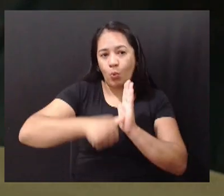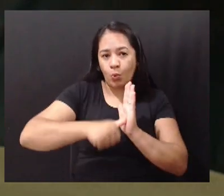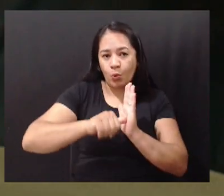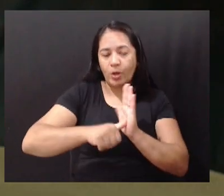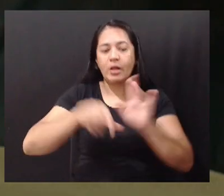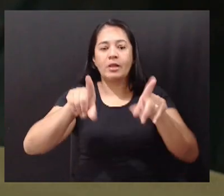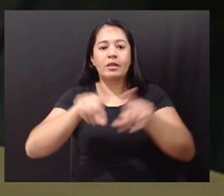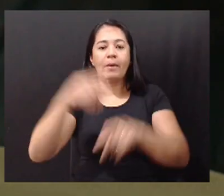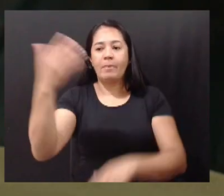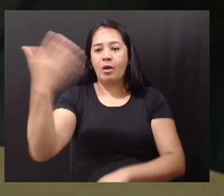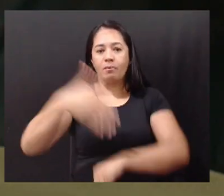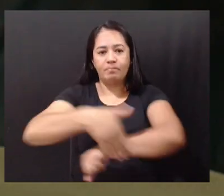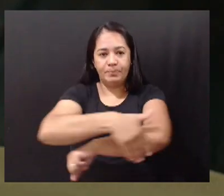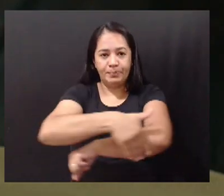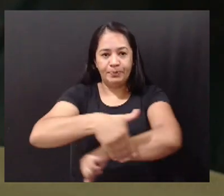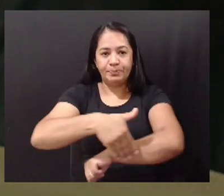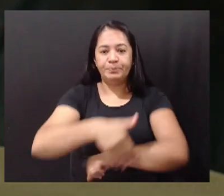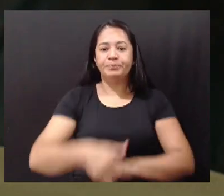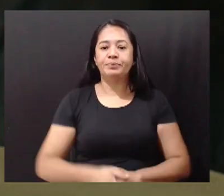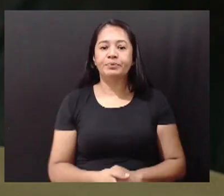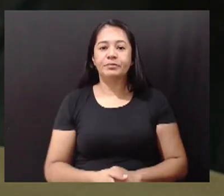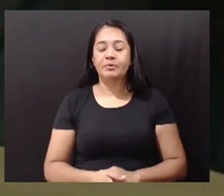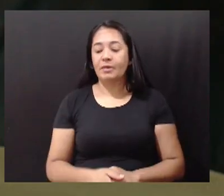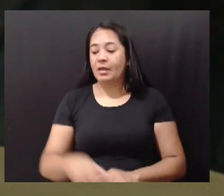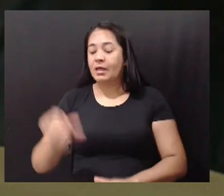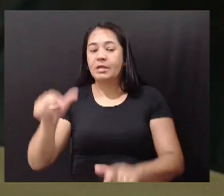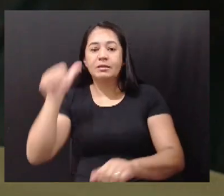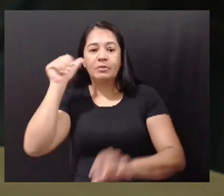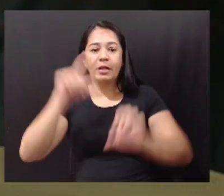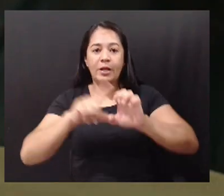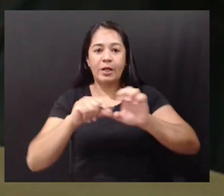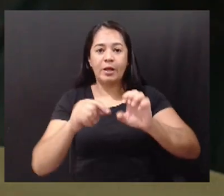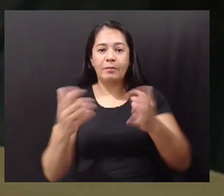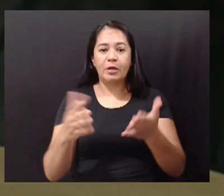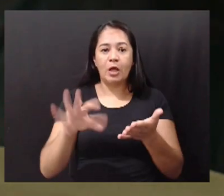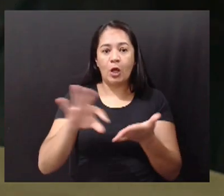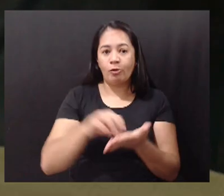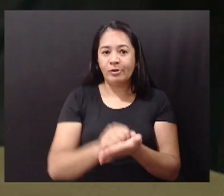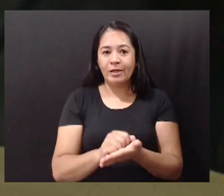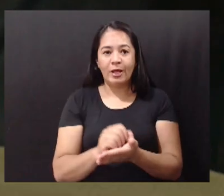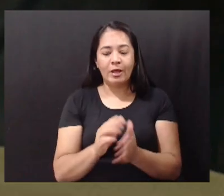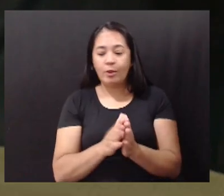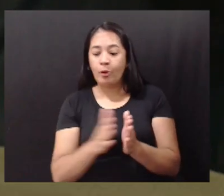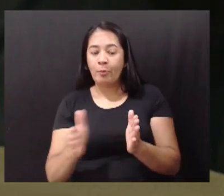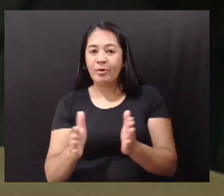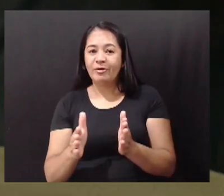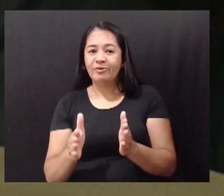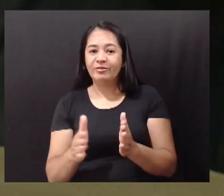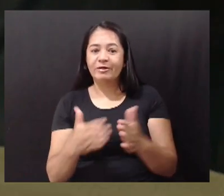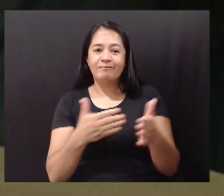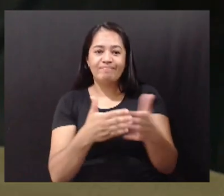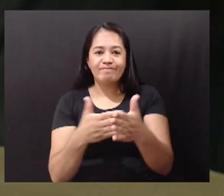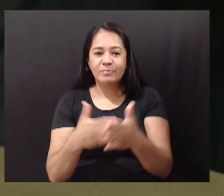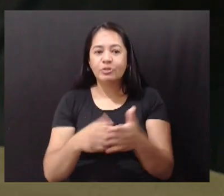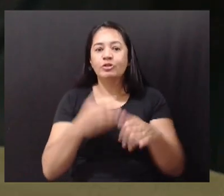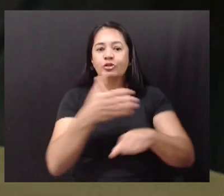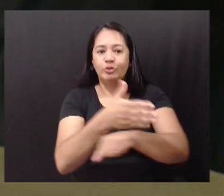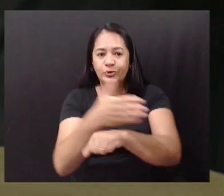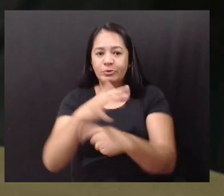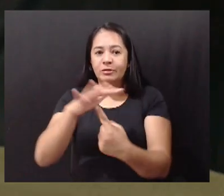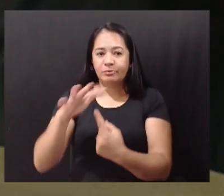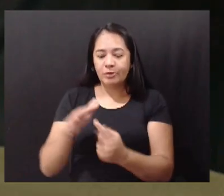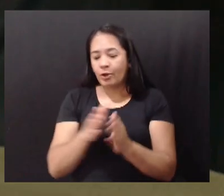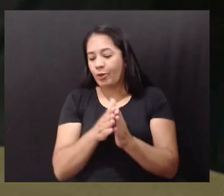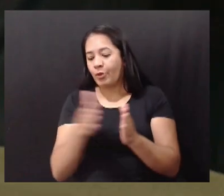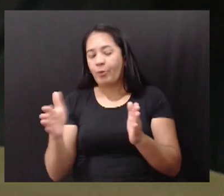de residência. As empreendedoras que não fizerem a atualização dentro do prazo ficarão impedidas de participar da feira durante o período de